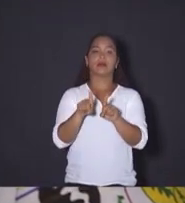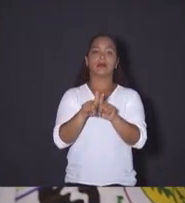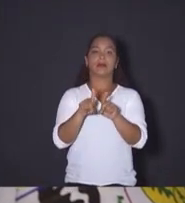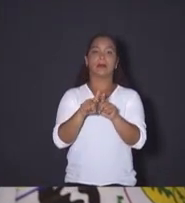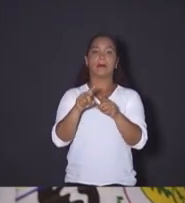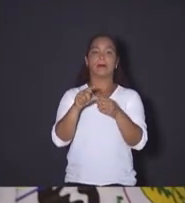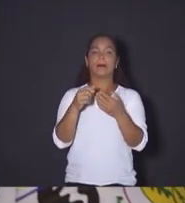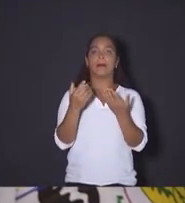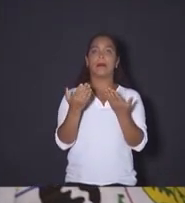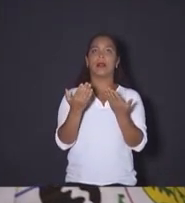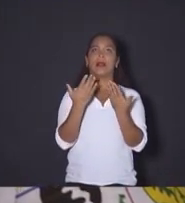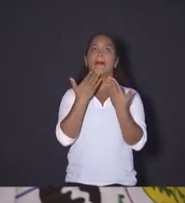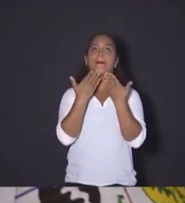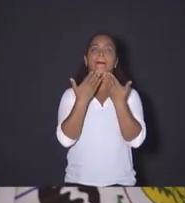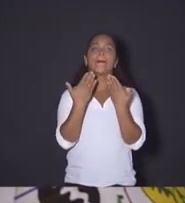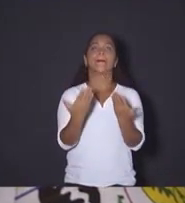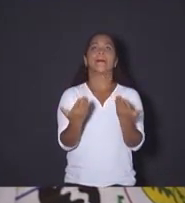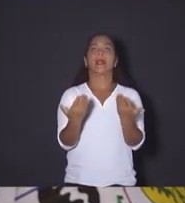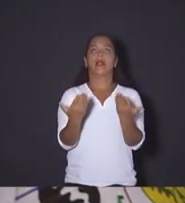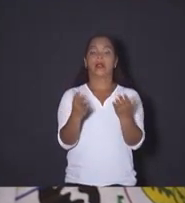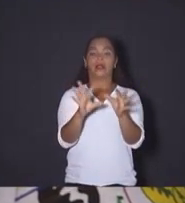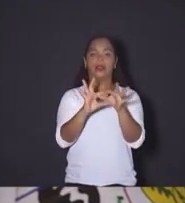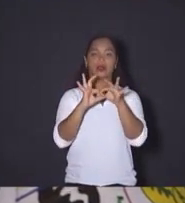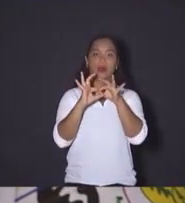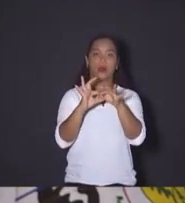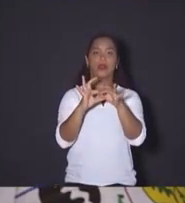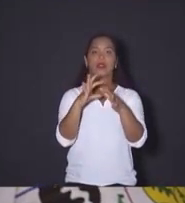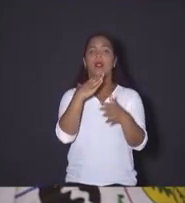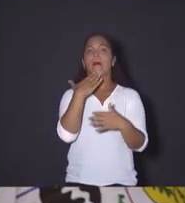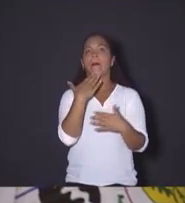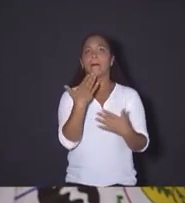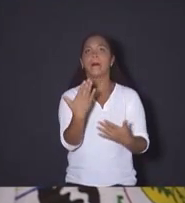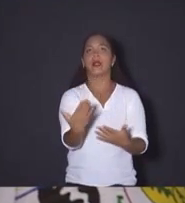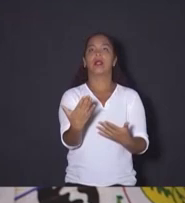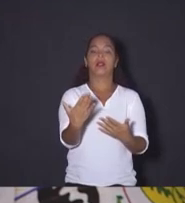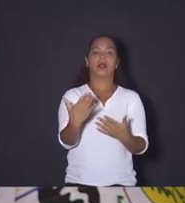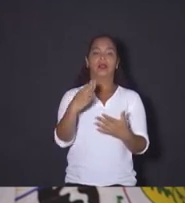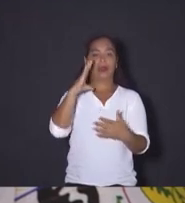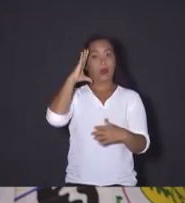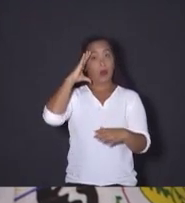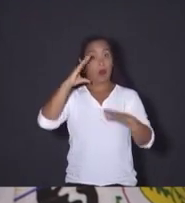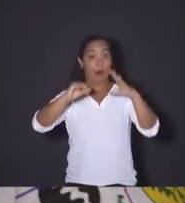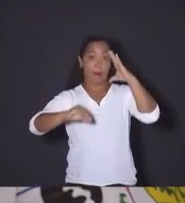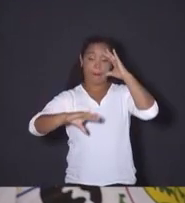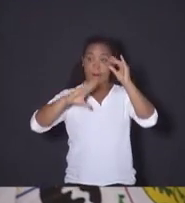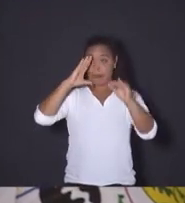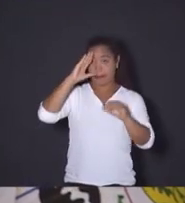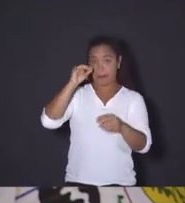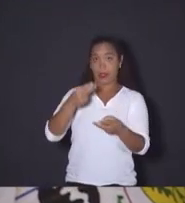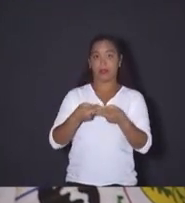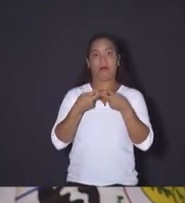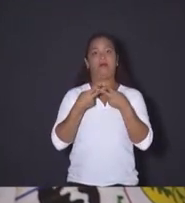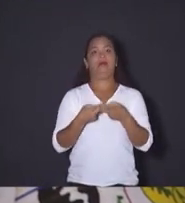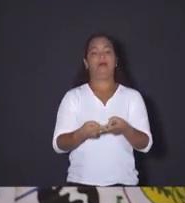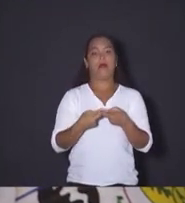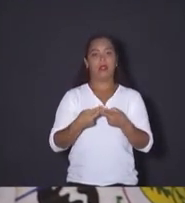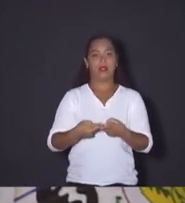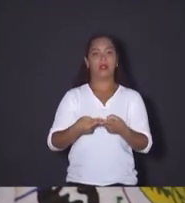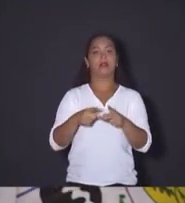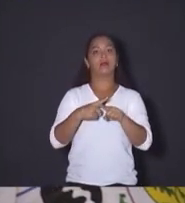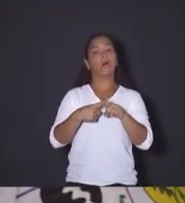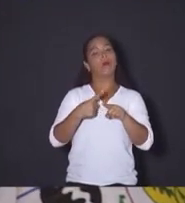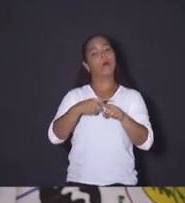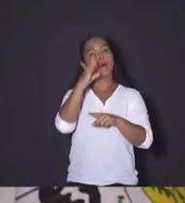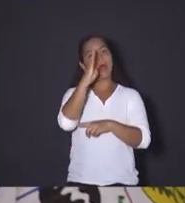por essa por essa união por essa compreensão da diversidade do povo brasileiro e da diversidade do povo baiano